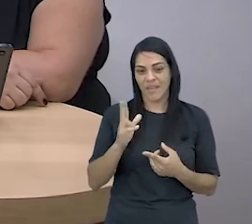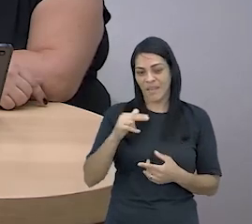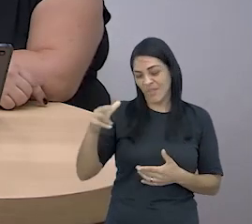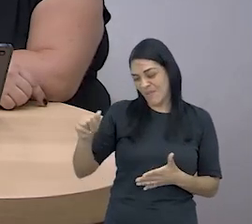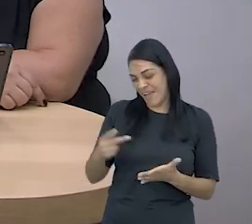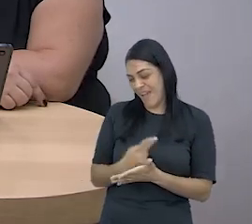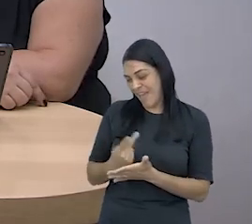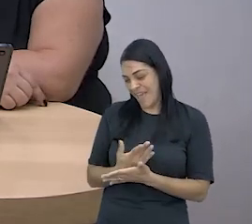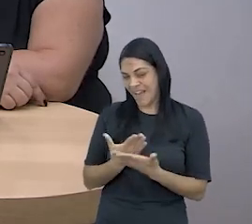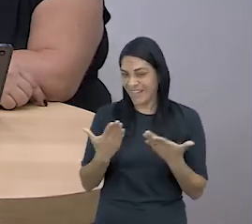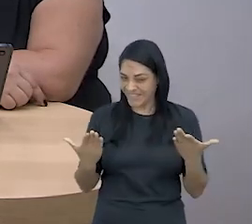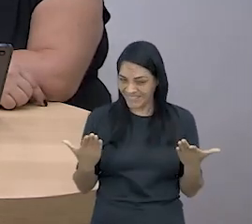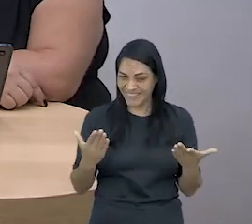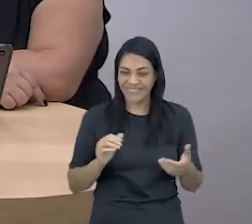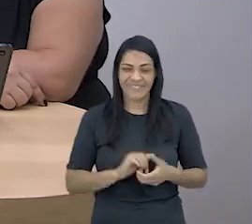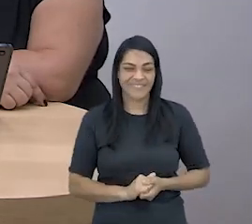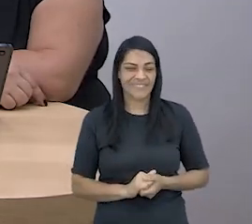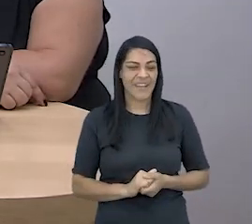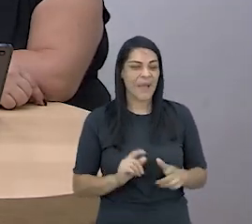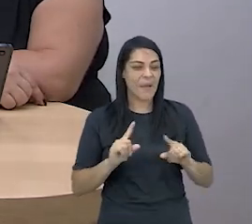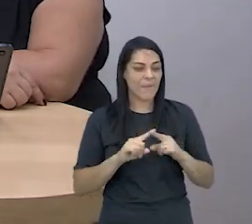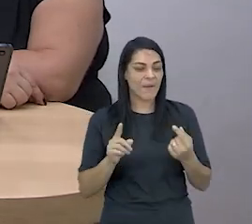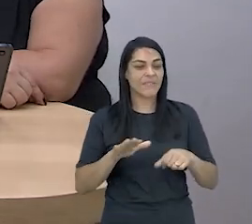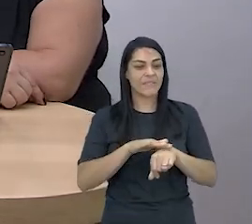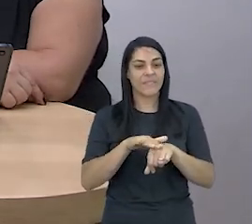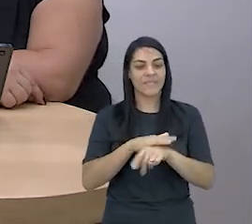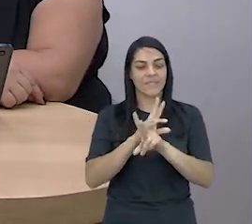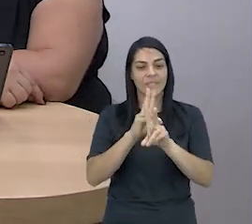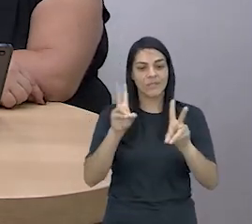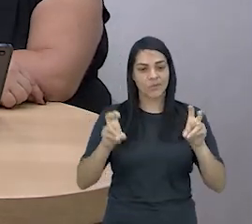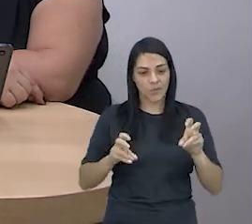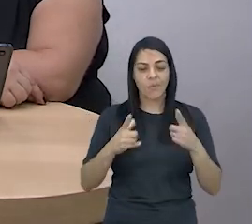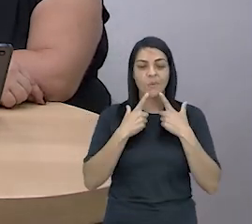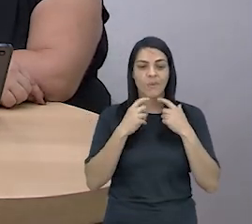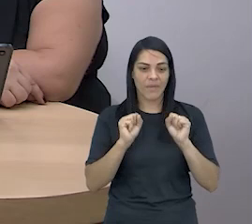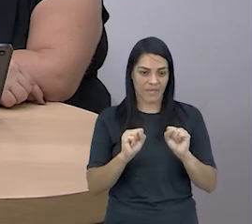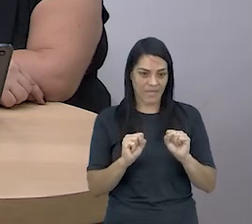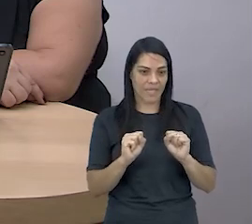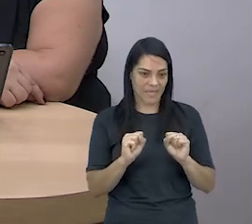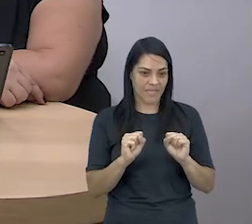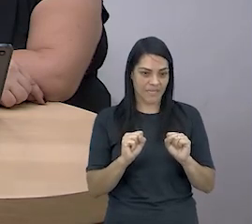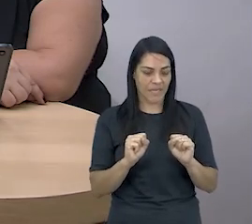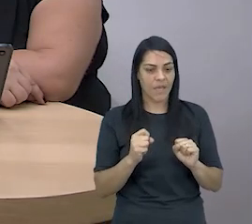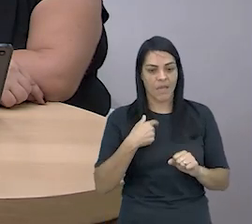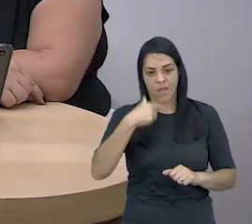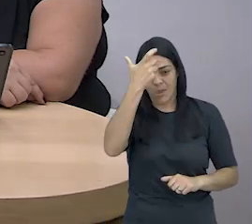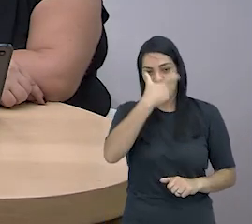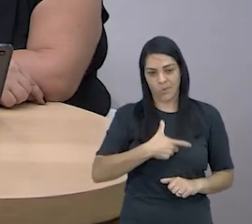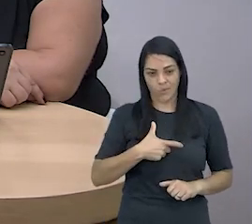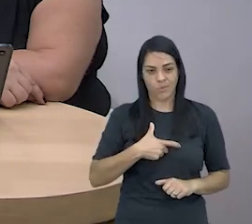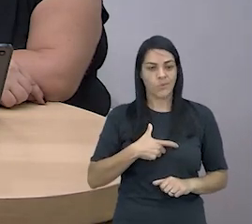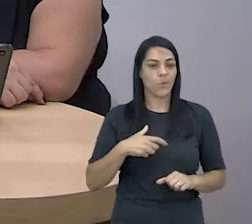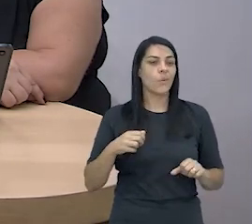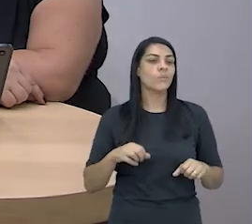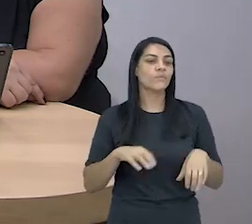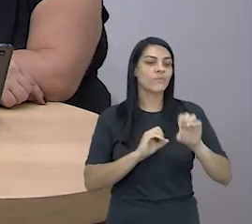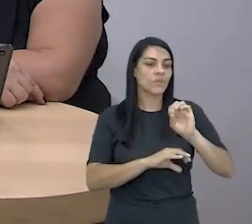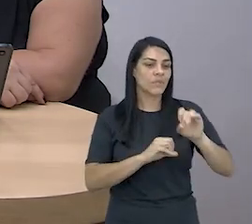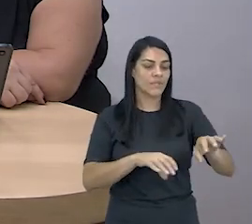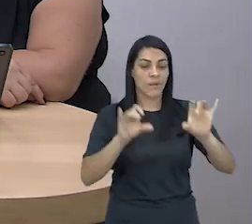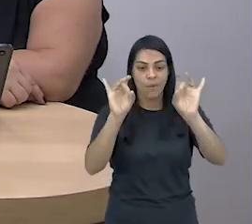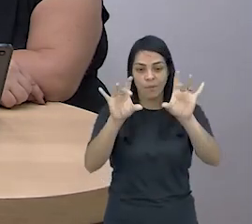equivoca. Exatamente. Vamos falar um pouquinho sobre o inglês, já que eu estou aqui, eu sou da educação especial também.